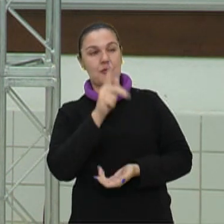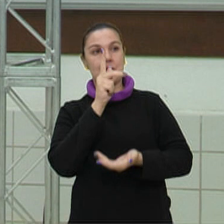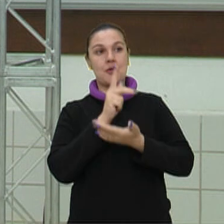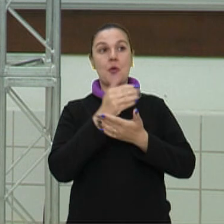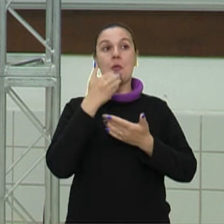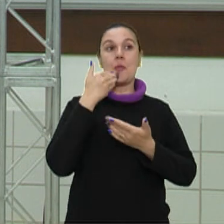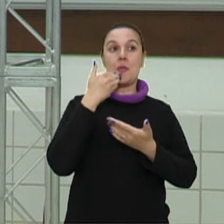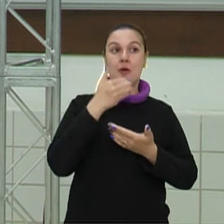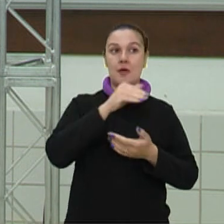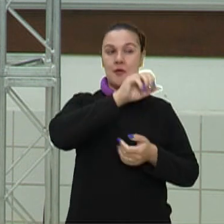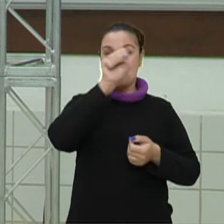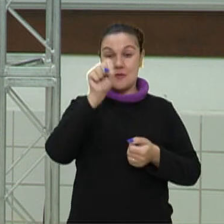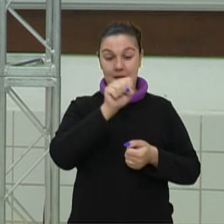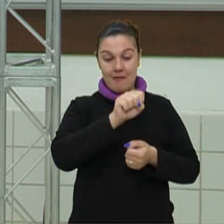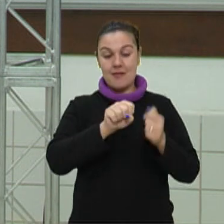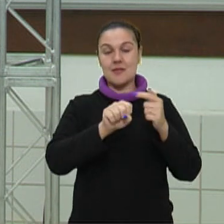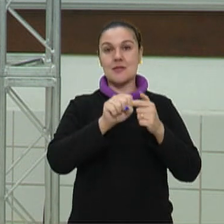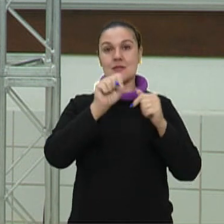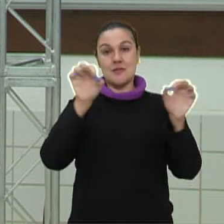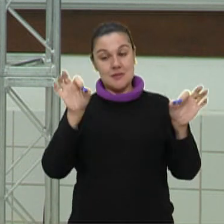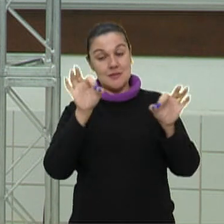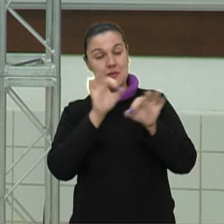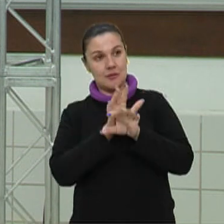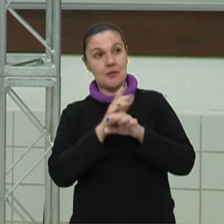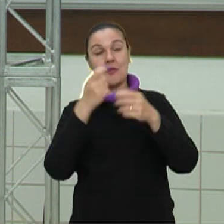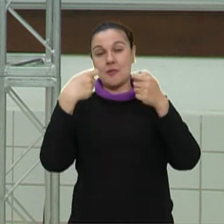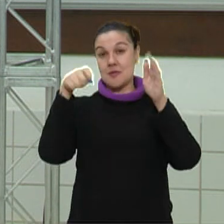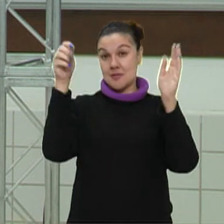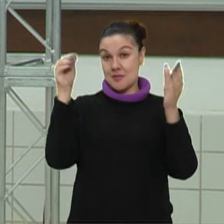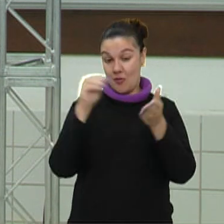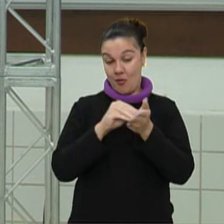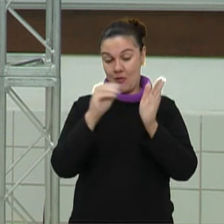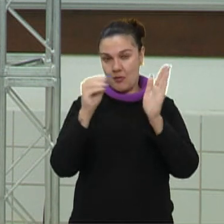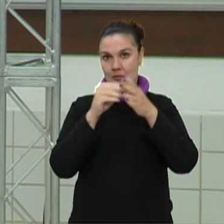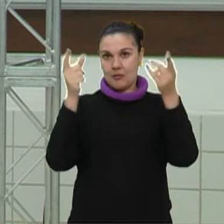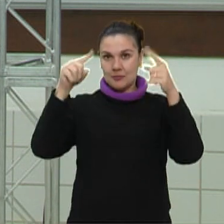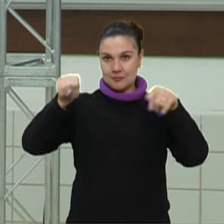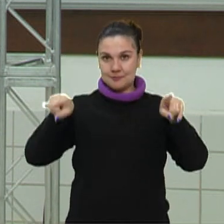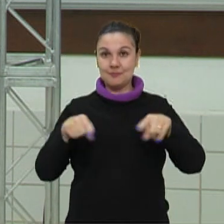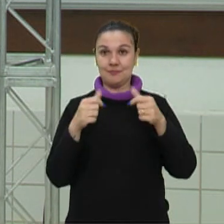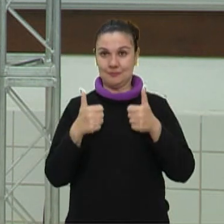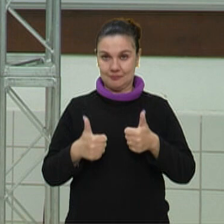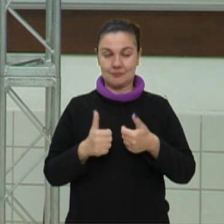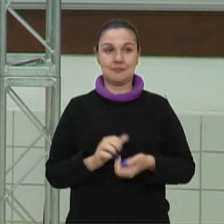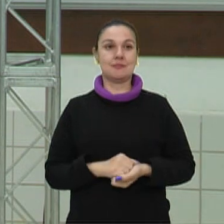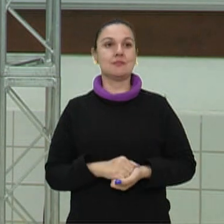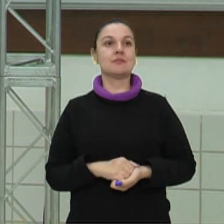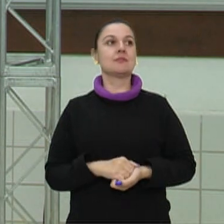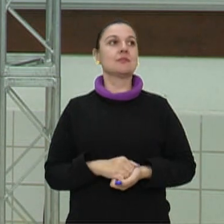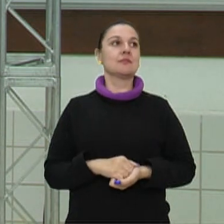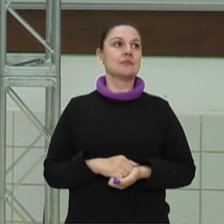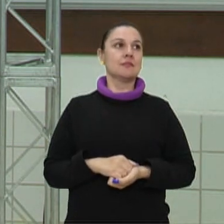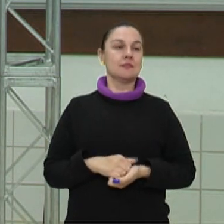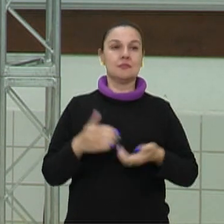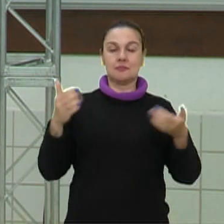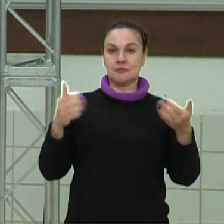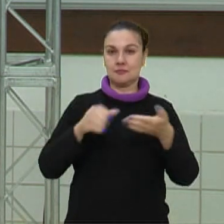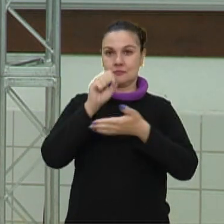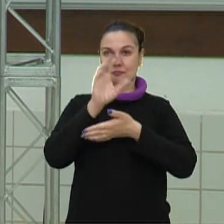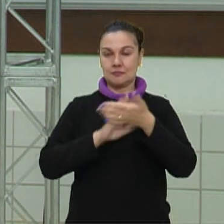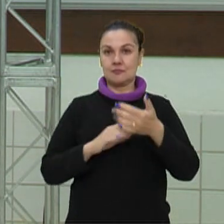exercício pediu, escreva o conjunto de solução, escreva o conjunto de solução para ele. Certo?